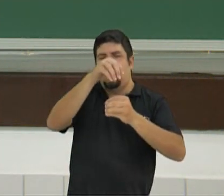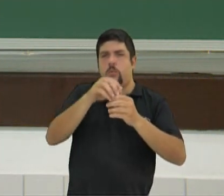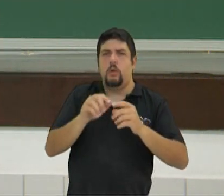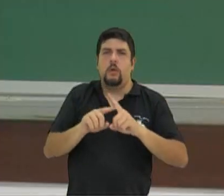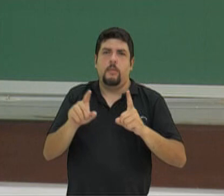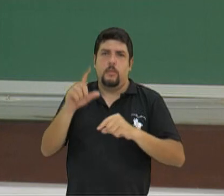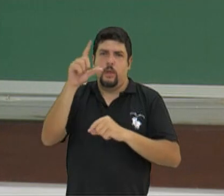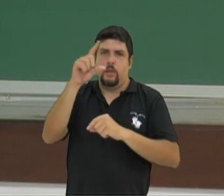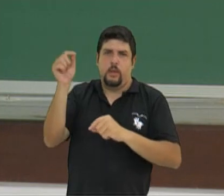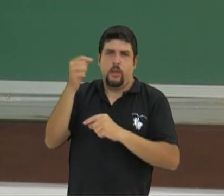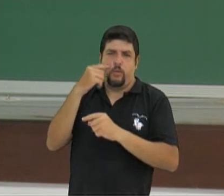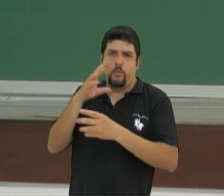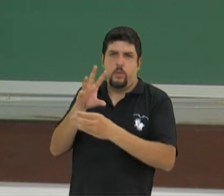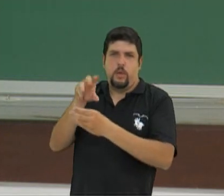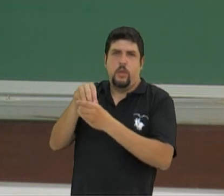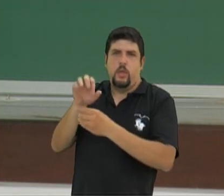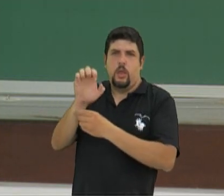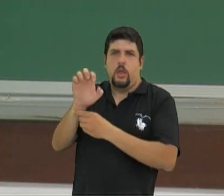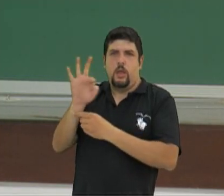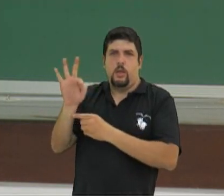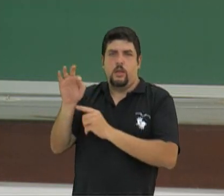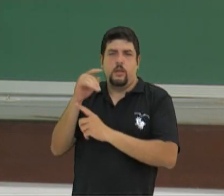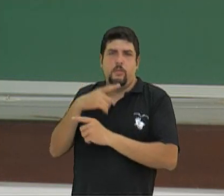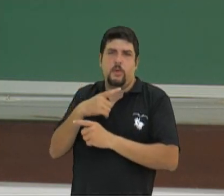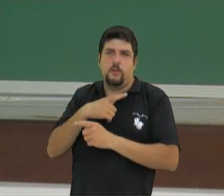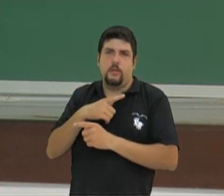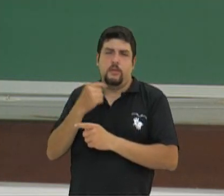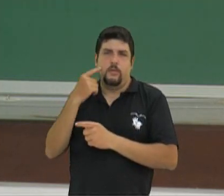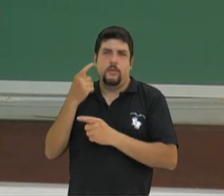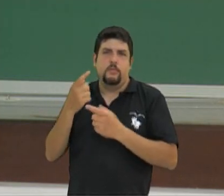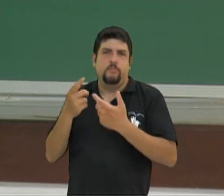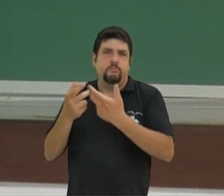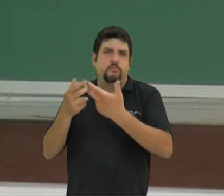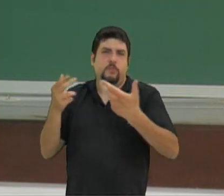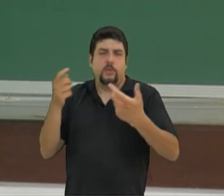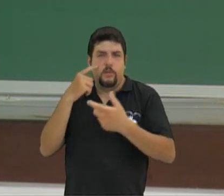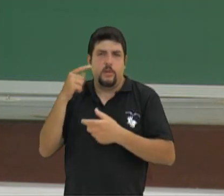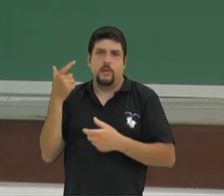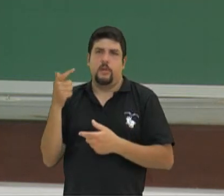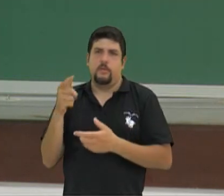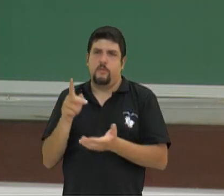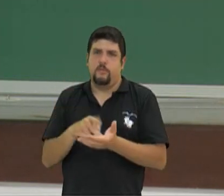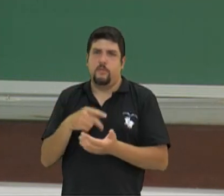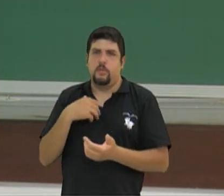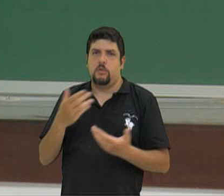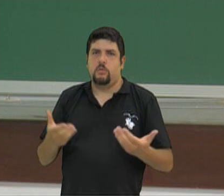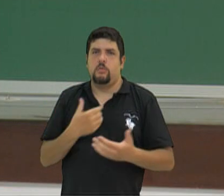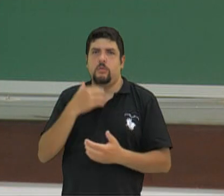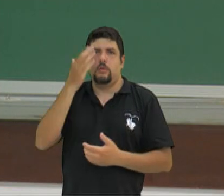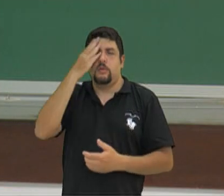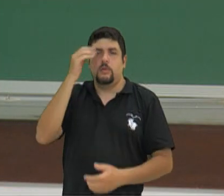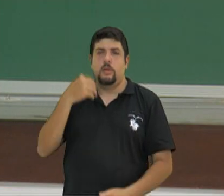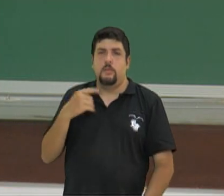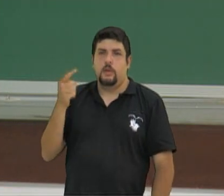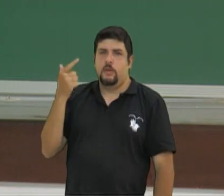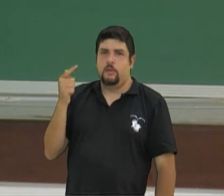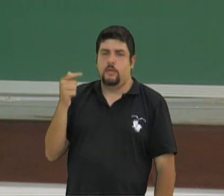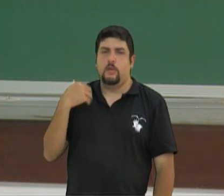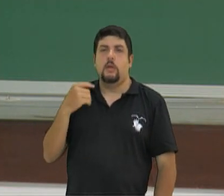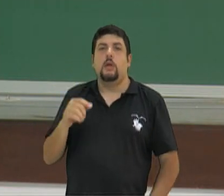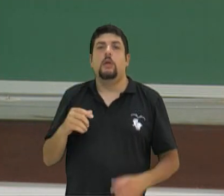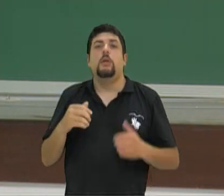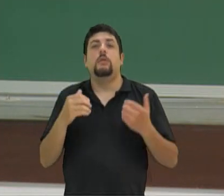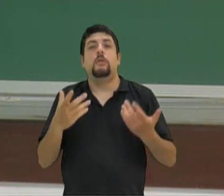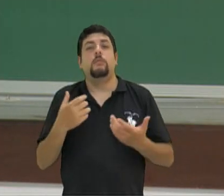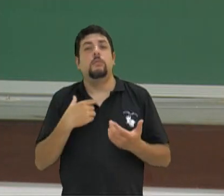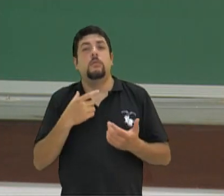né? Coisa que a gente não tem, né? Uns seres lá, lunáticos, né? Que se falava, que no final eles retornam, eles